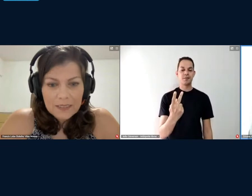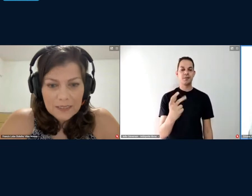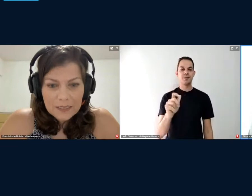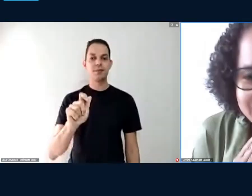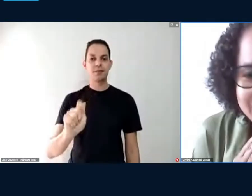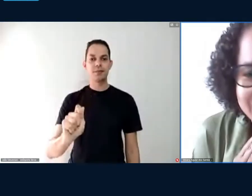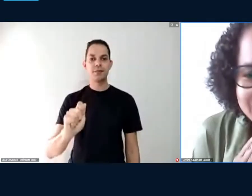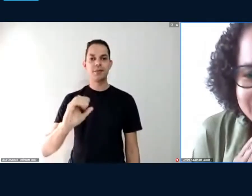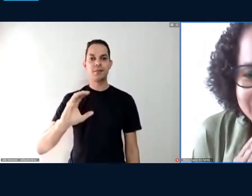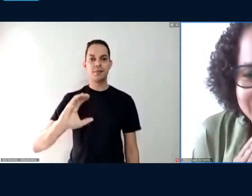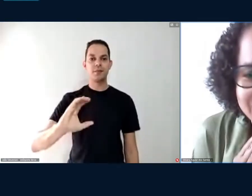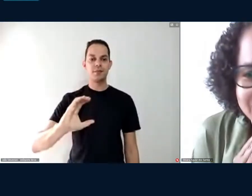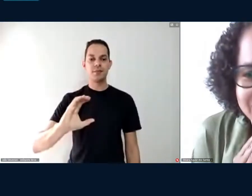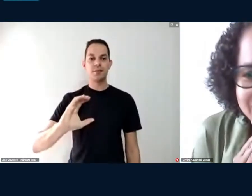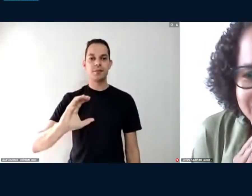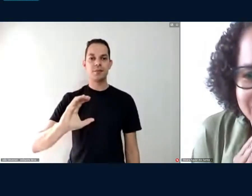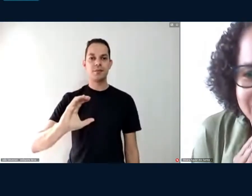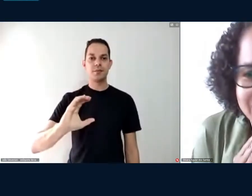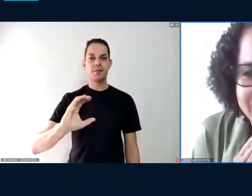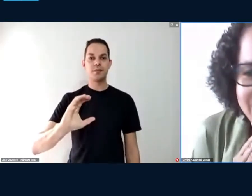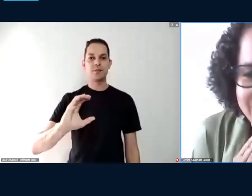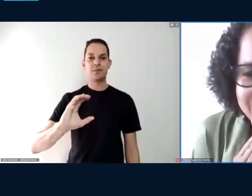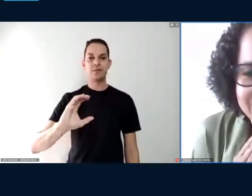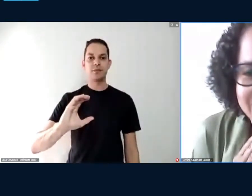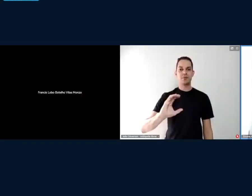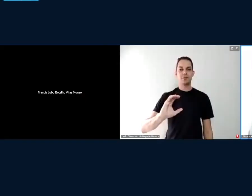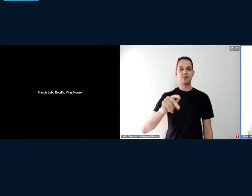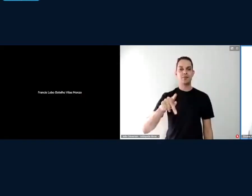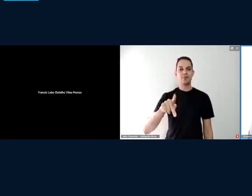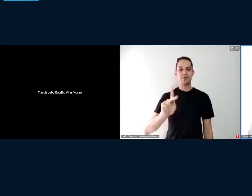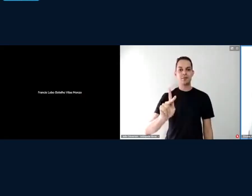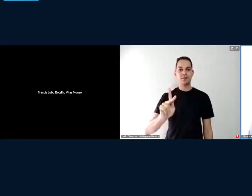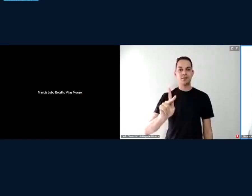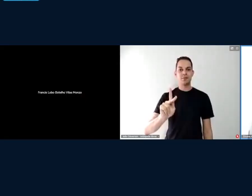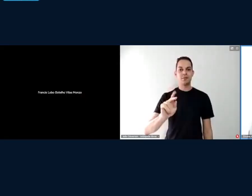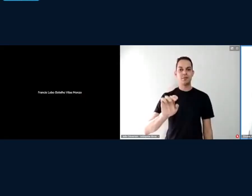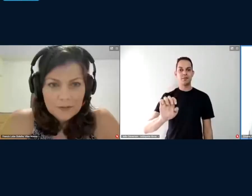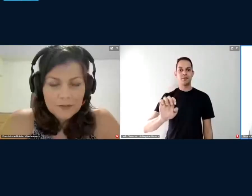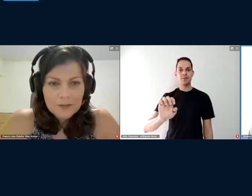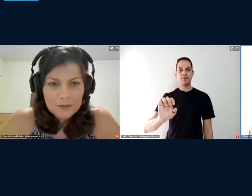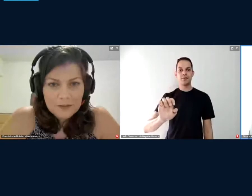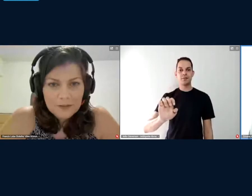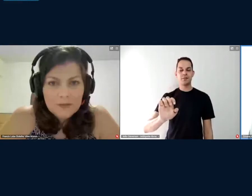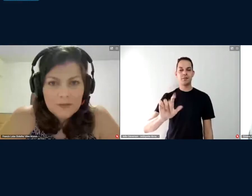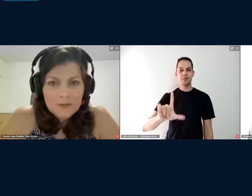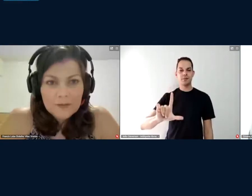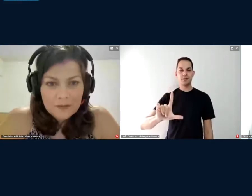-C-K-E-R.